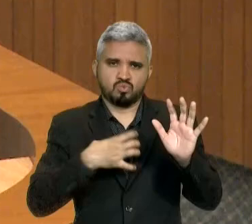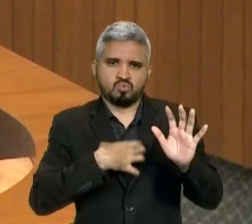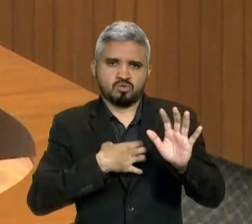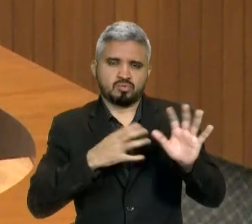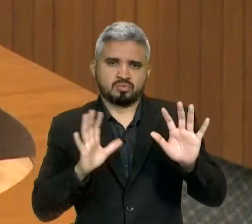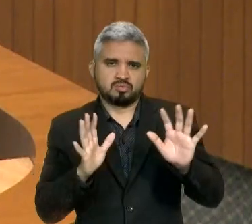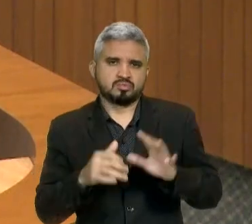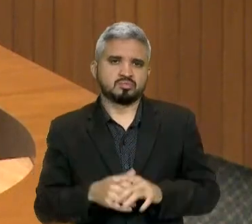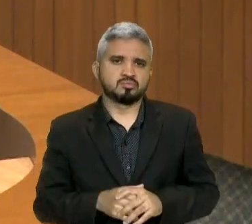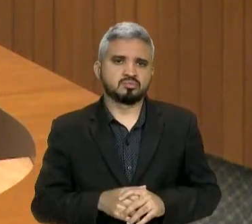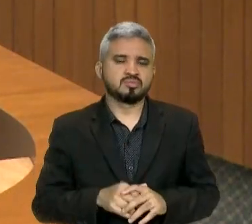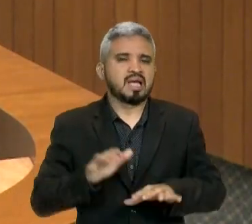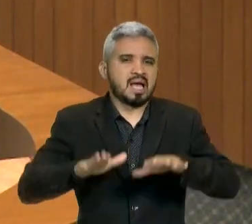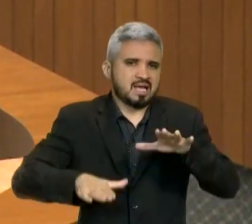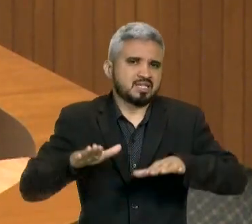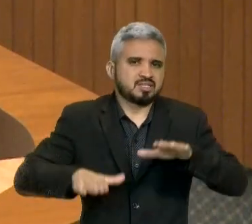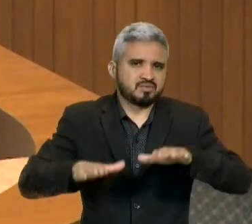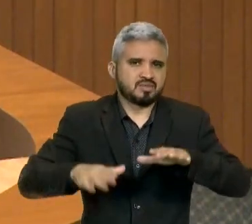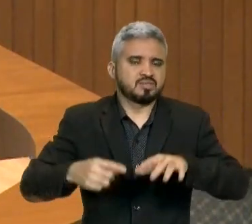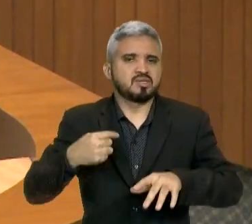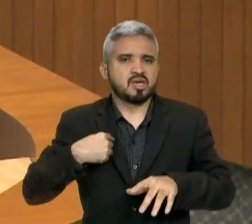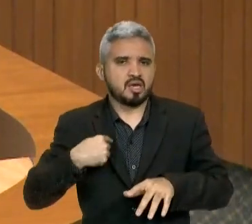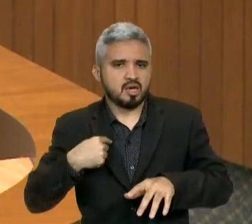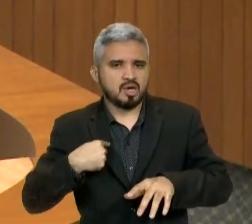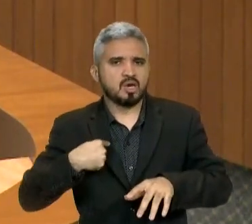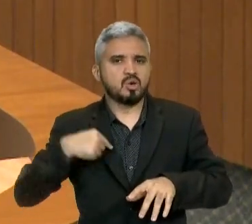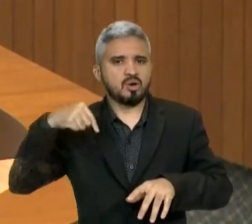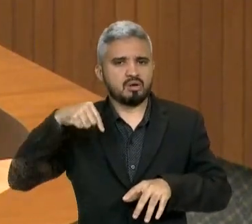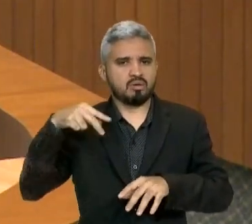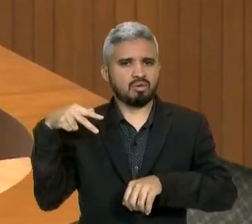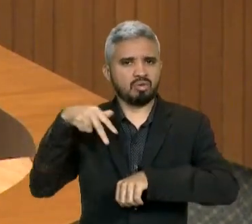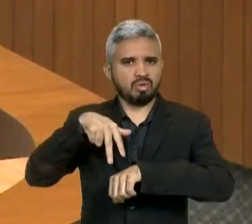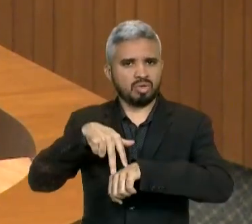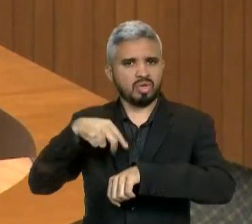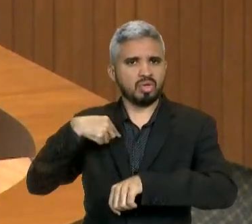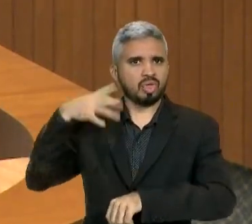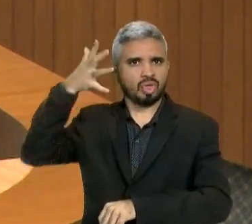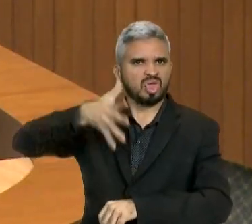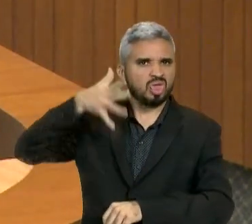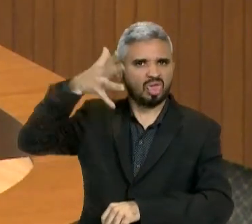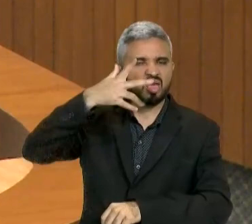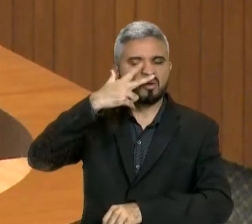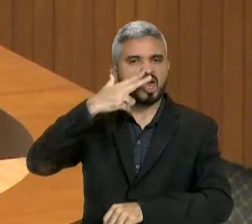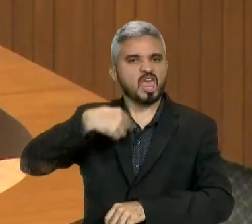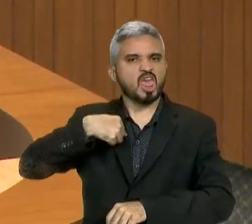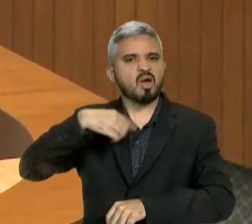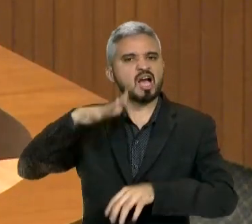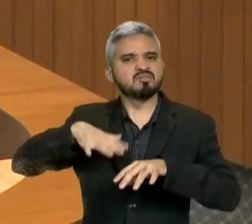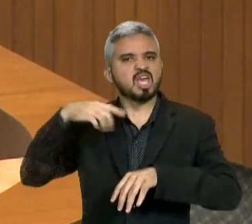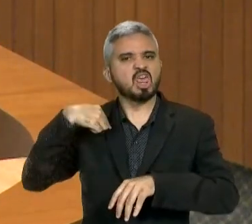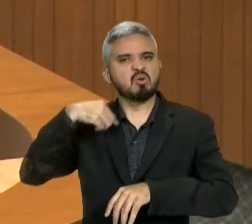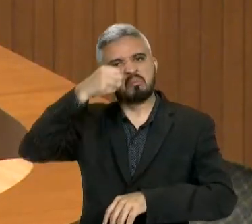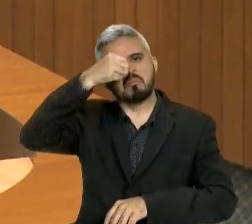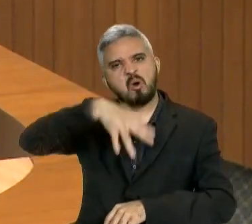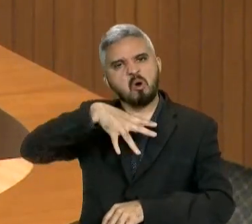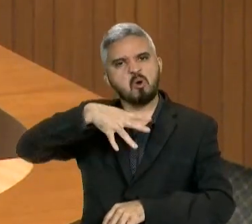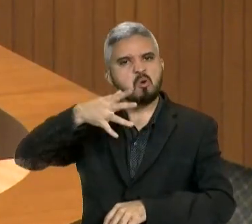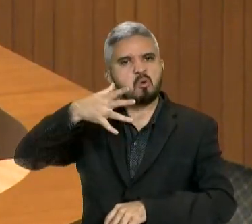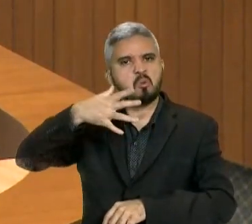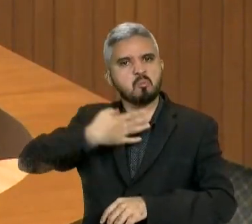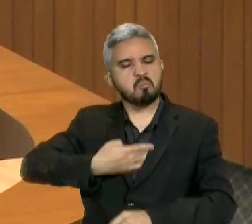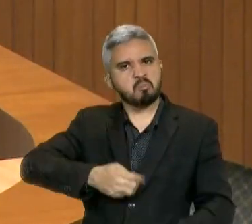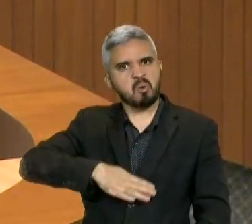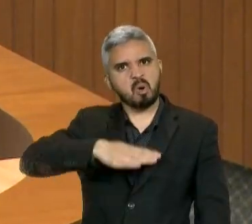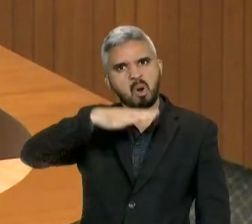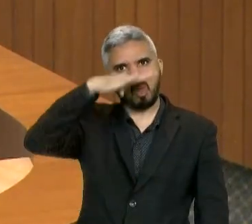excedido aqui na tribuna e não tenho problema nenhum em reconhecer isso, porque sou humano e enquanto ser humano sou falho,